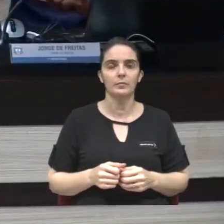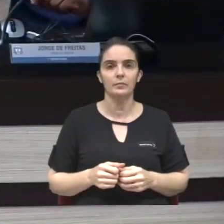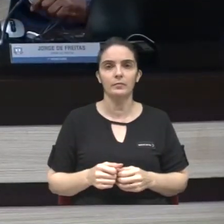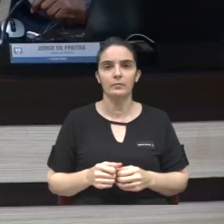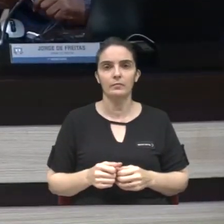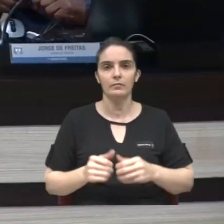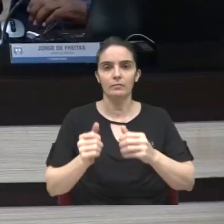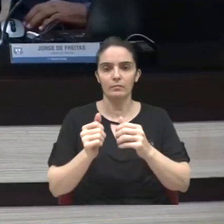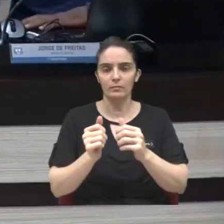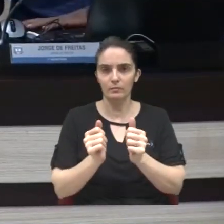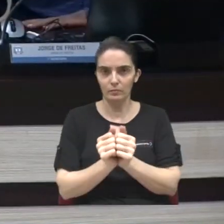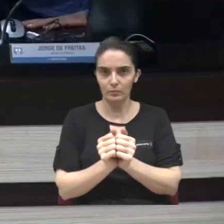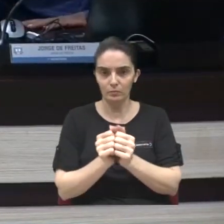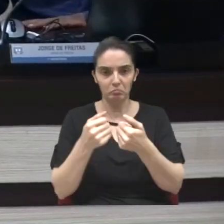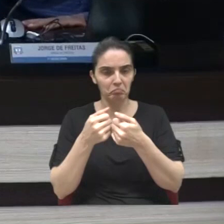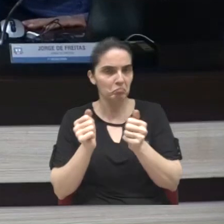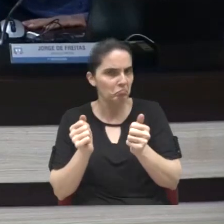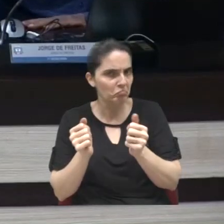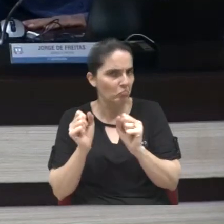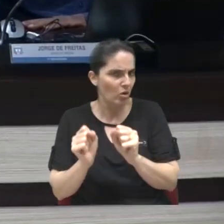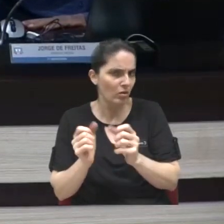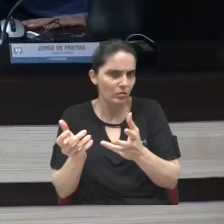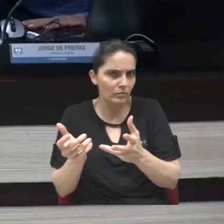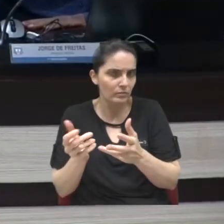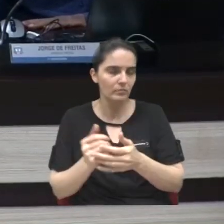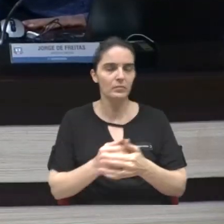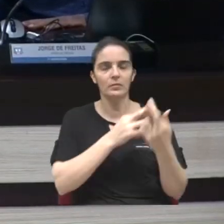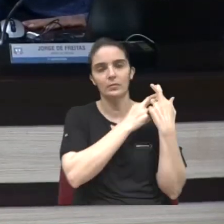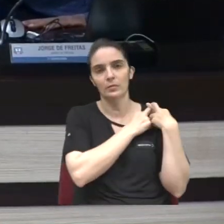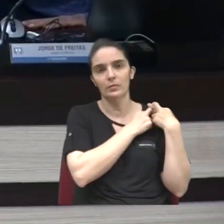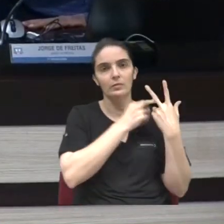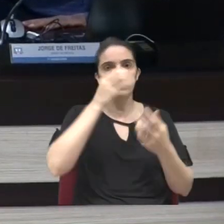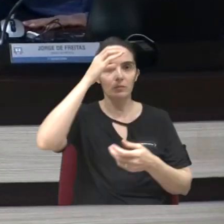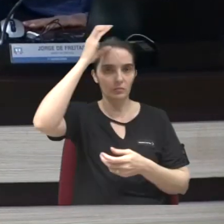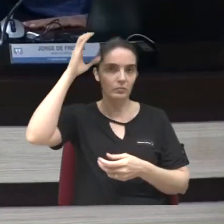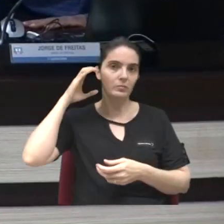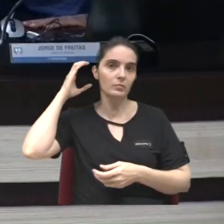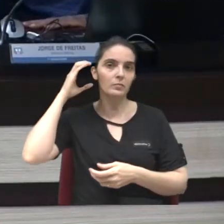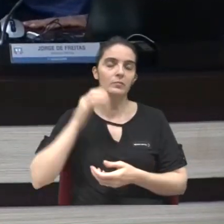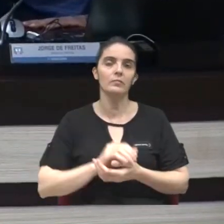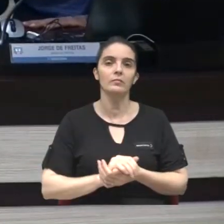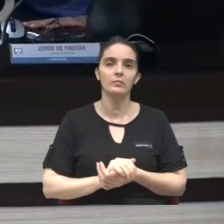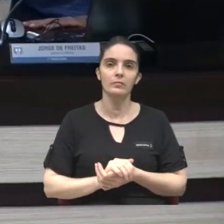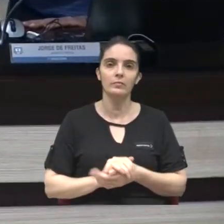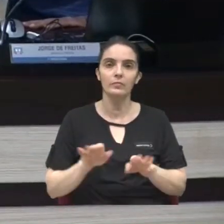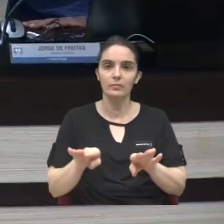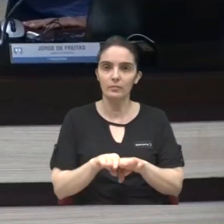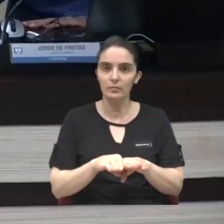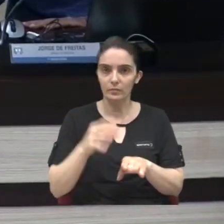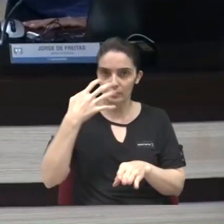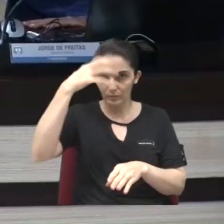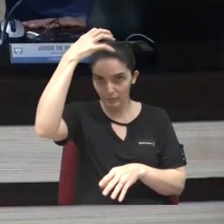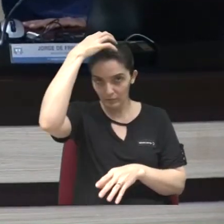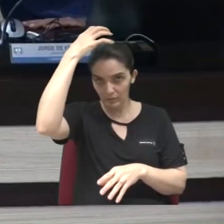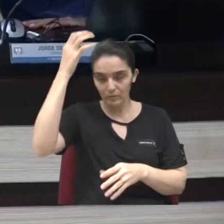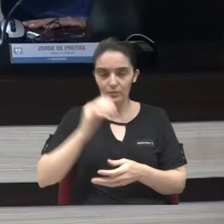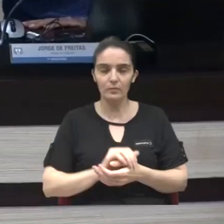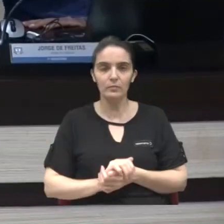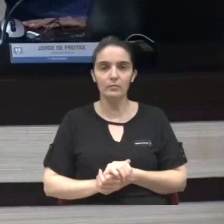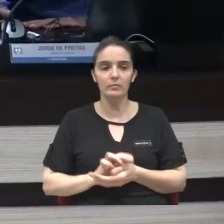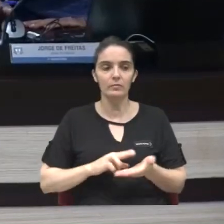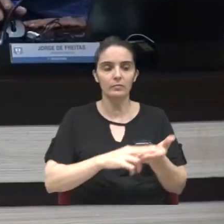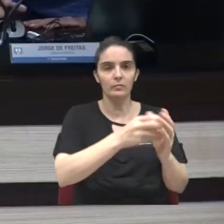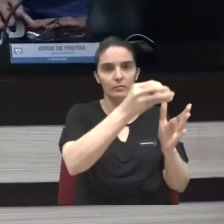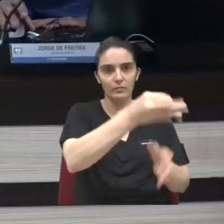de Limeira. Autoria, vereadora Carolina Pontes e Darcy Reis de Souza. As